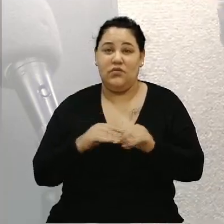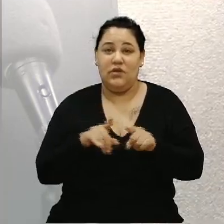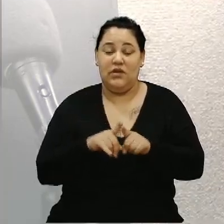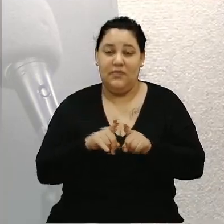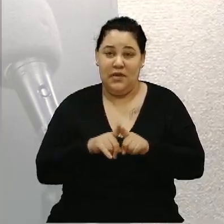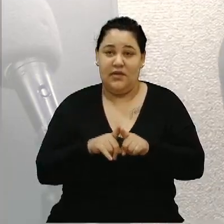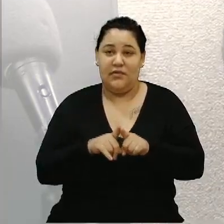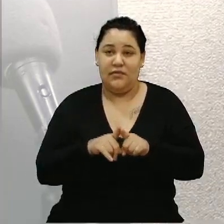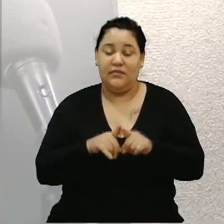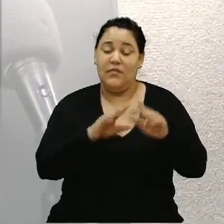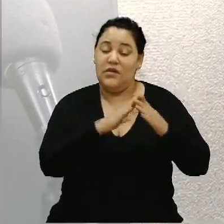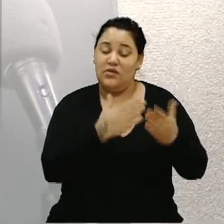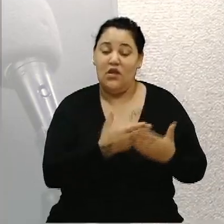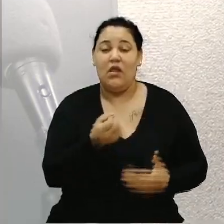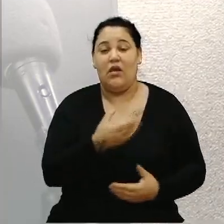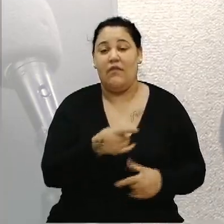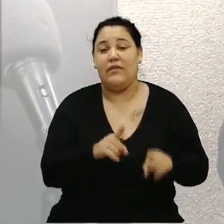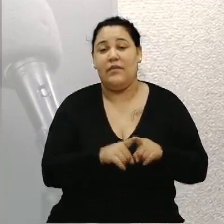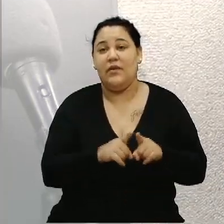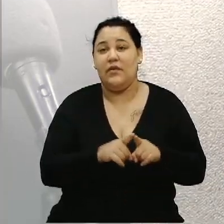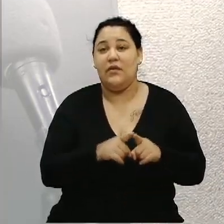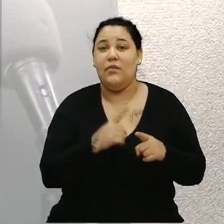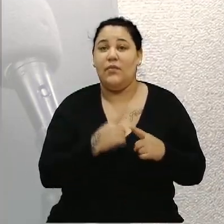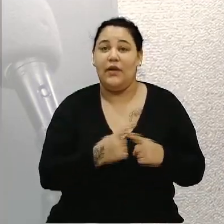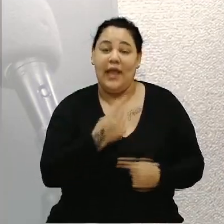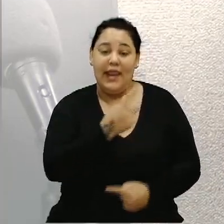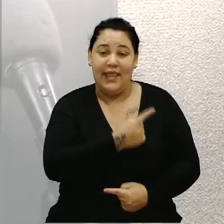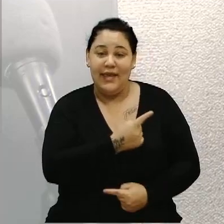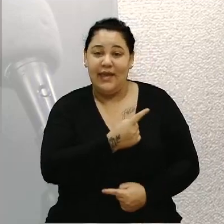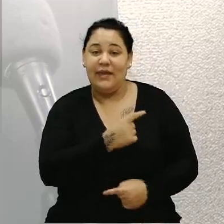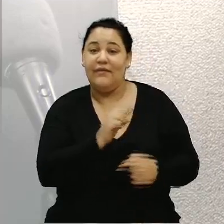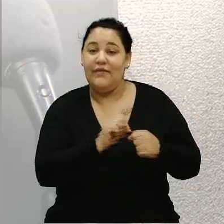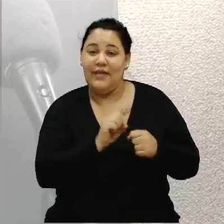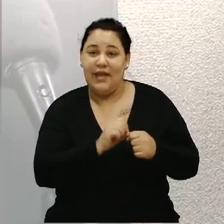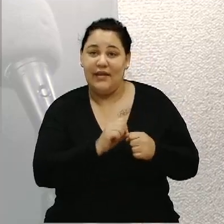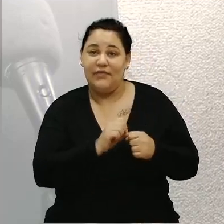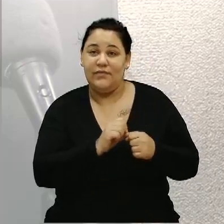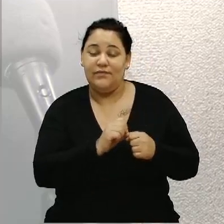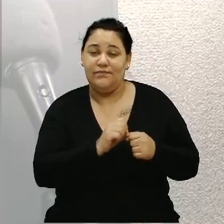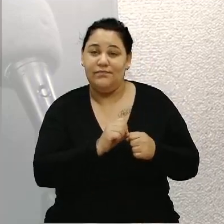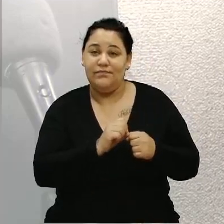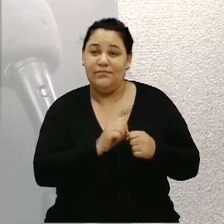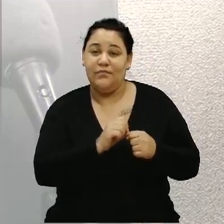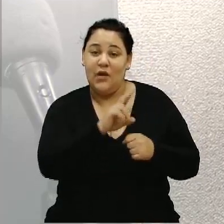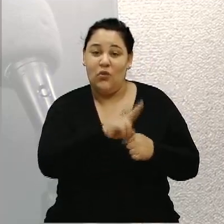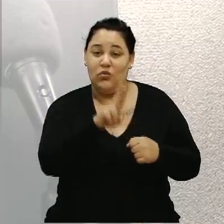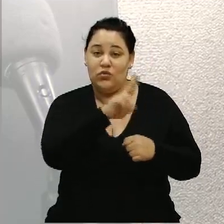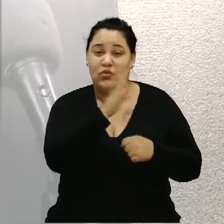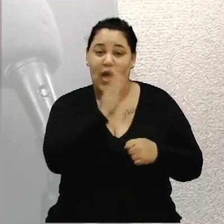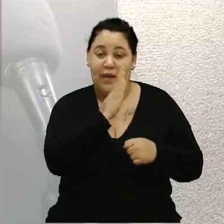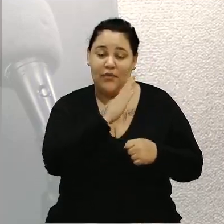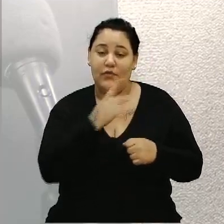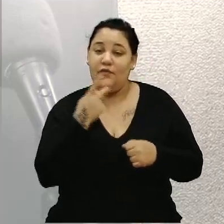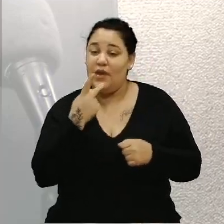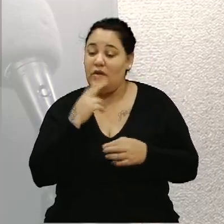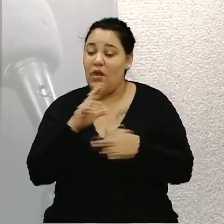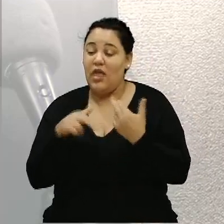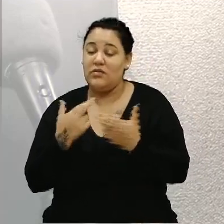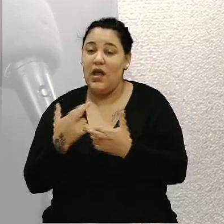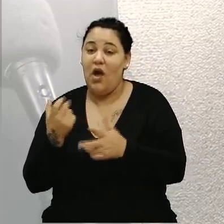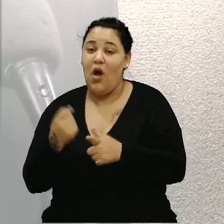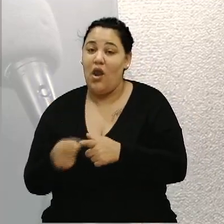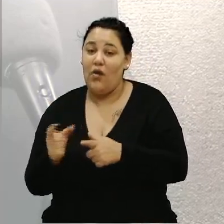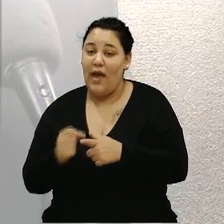alguma escola nova, né? Porque ali foi feito provisoriamente. Quanto ao aluguel,